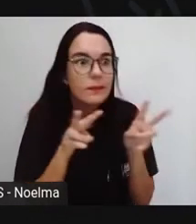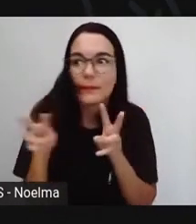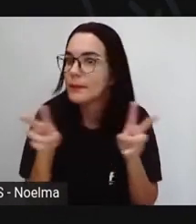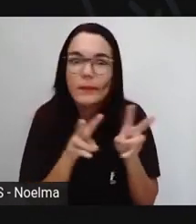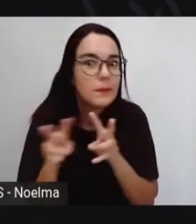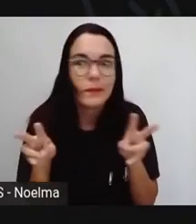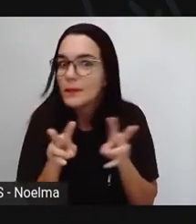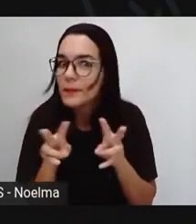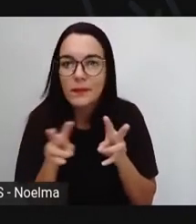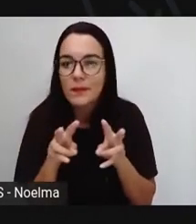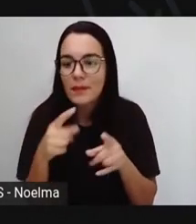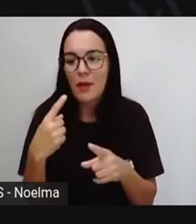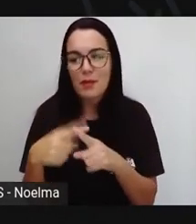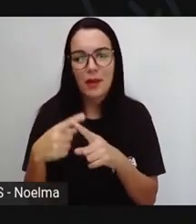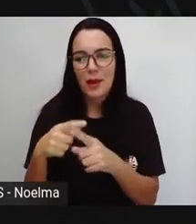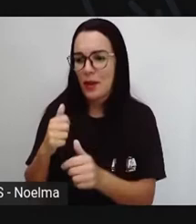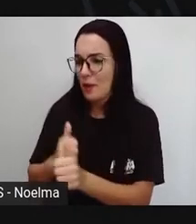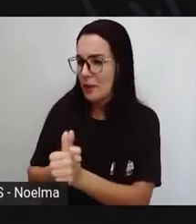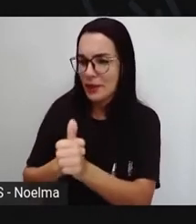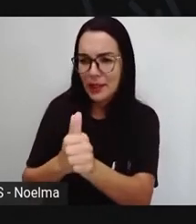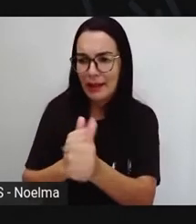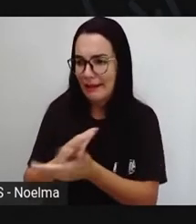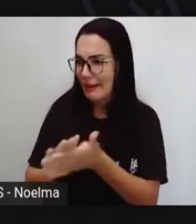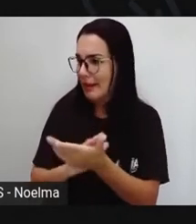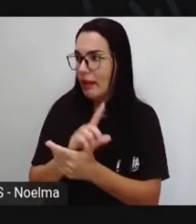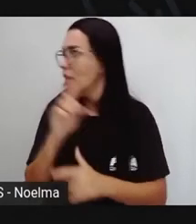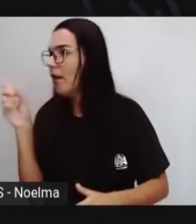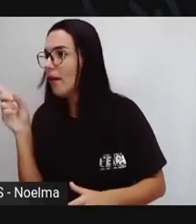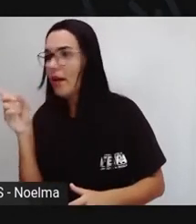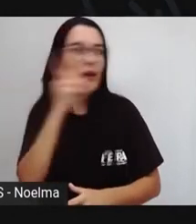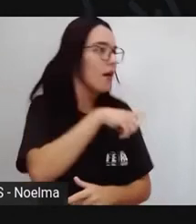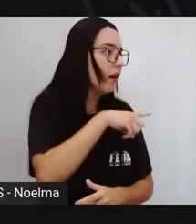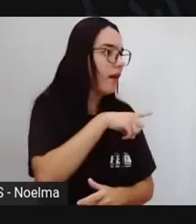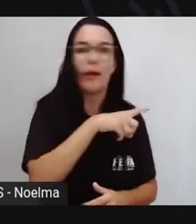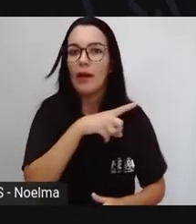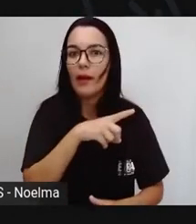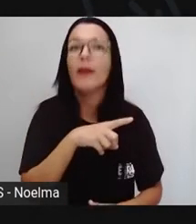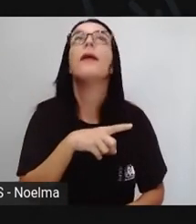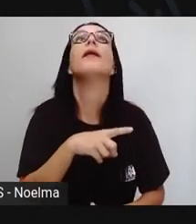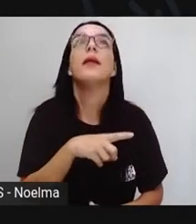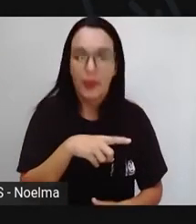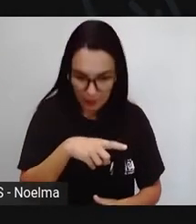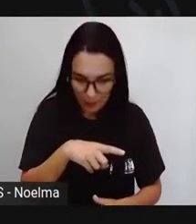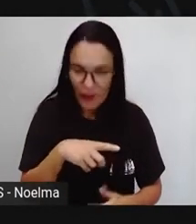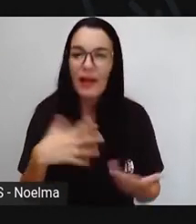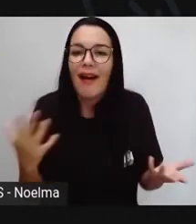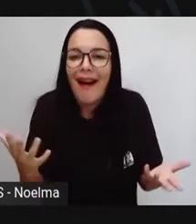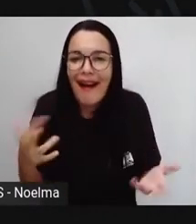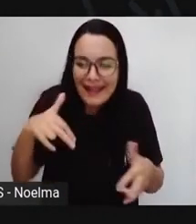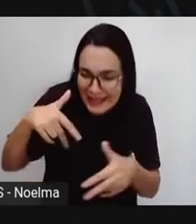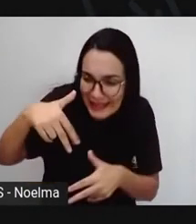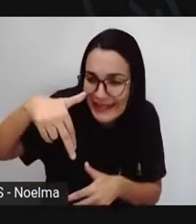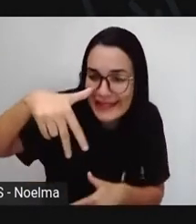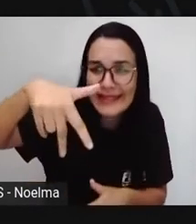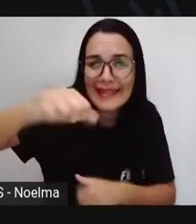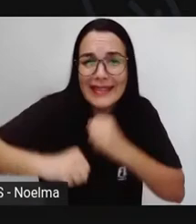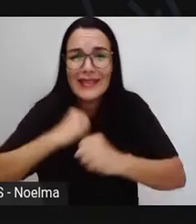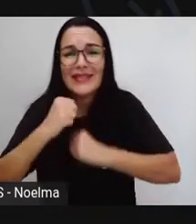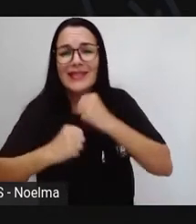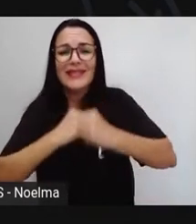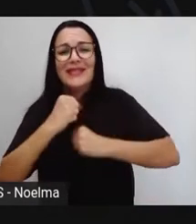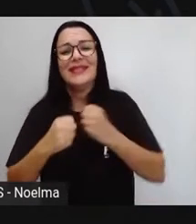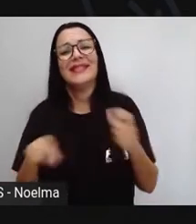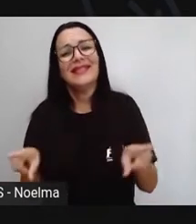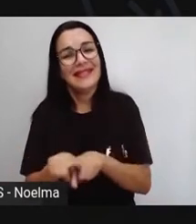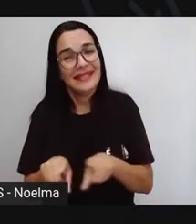dava para acompanhar, daqui para lá, de lá para cá, até as pernas se animarem e correrem atrás deles